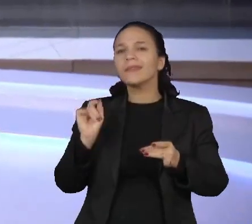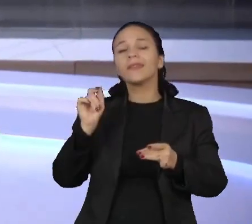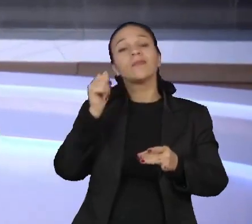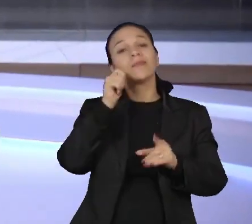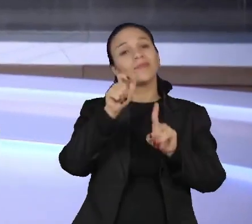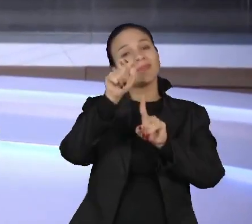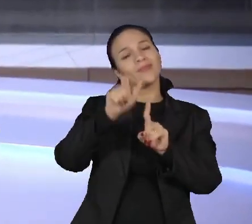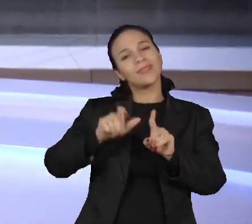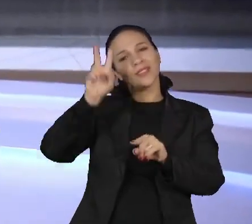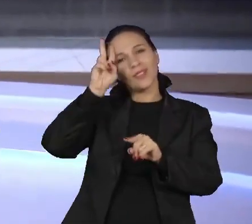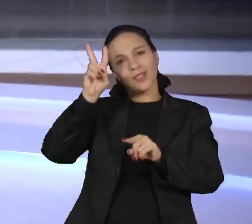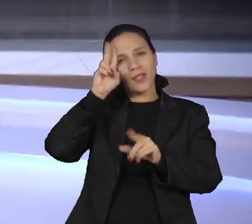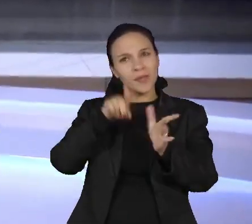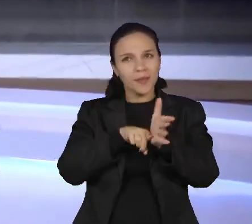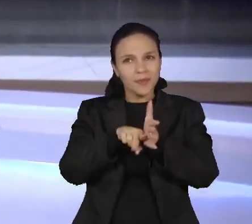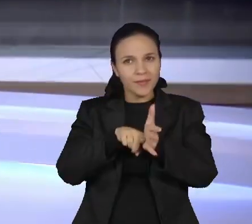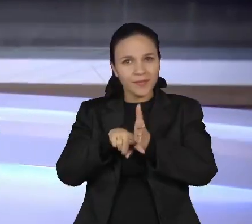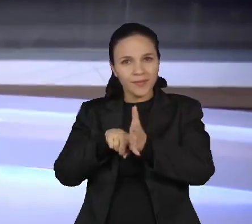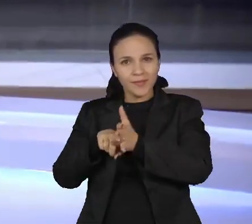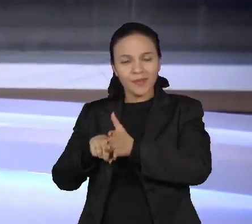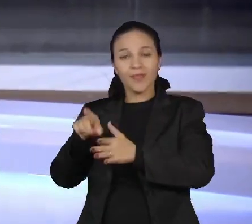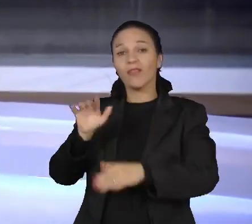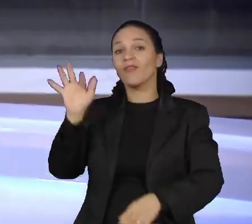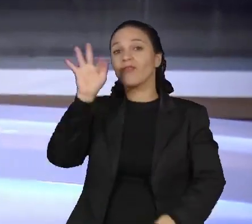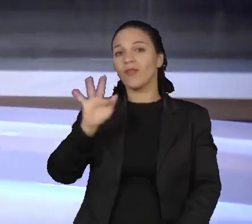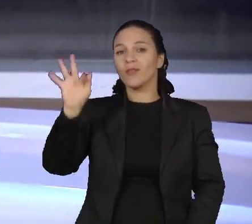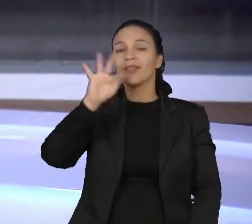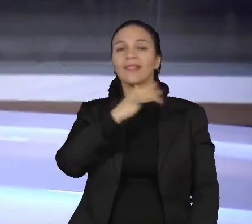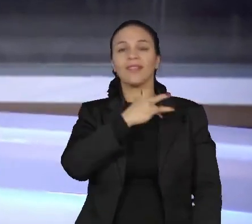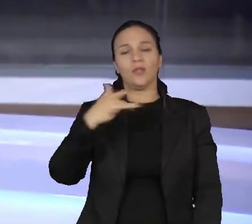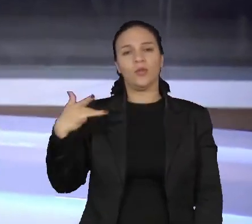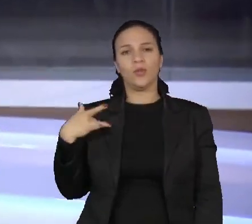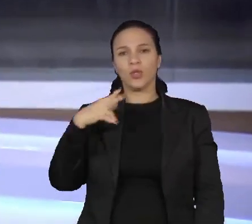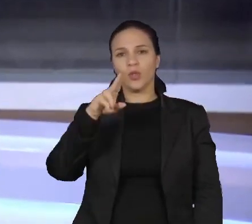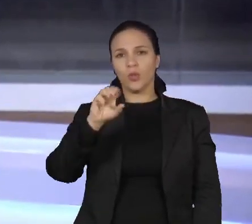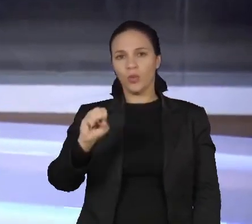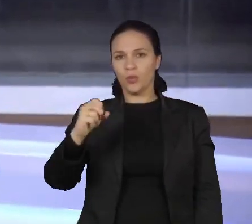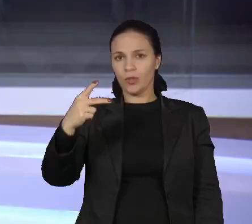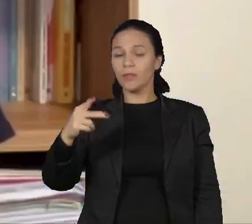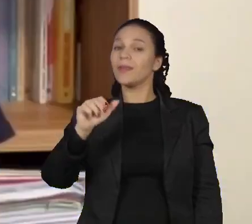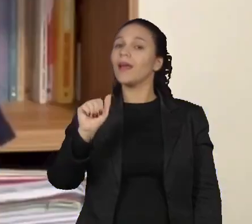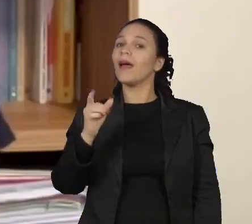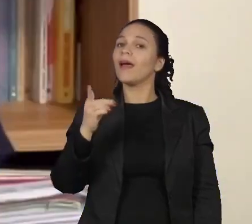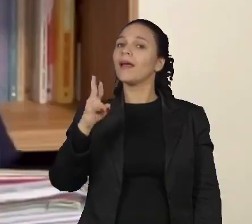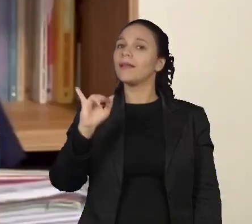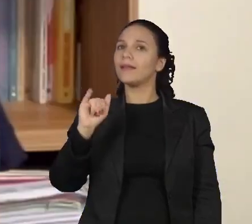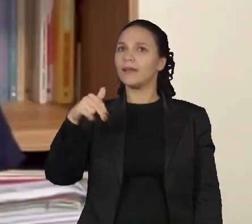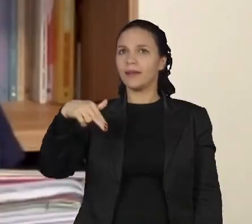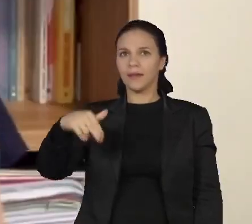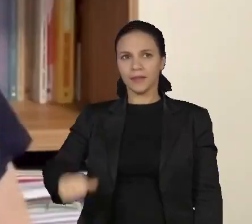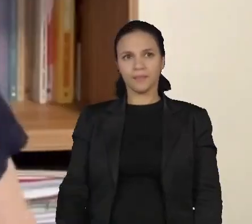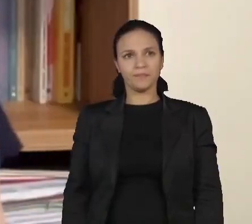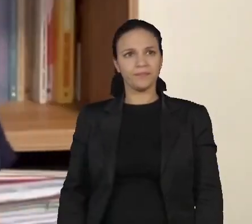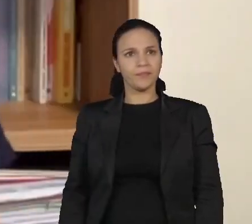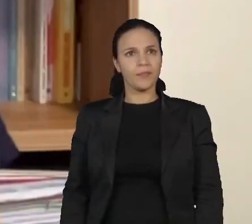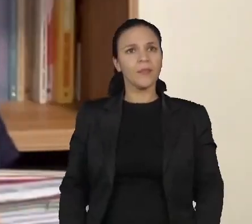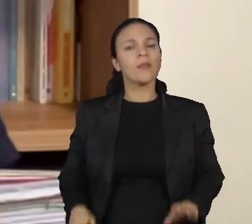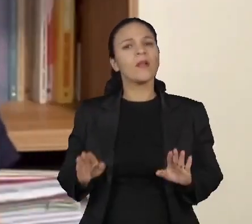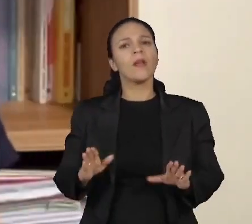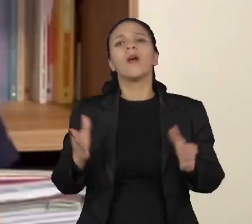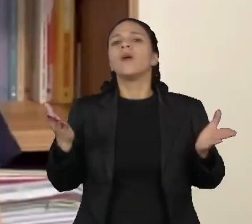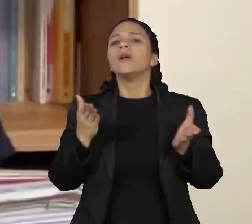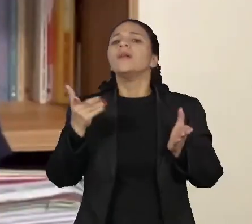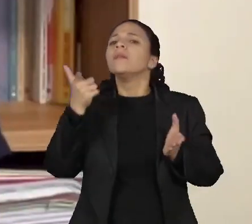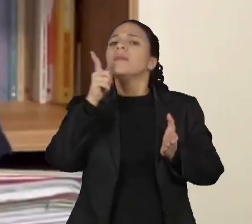a historiadora e pesquisadora da Faculdade de Saúde Pública da USP, Adriana Salai. Hoje, para medir a fome